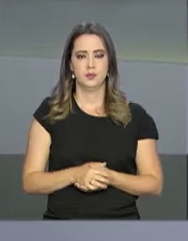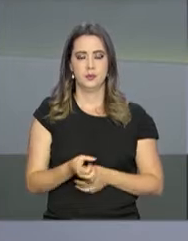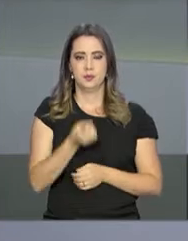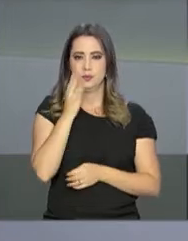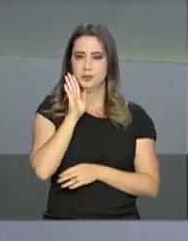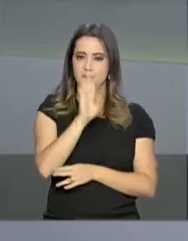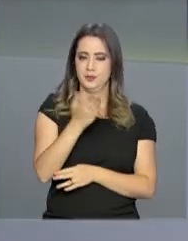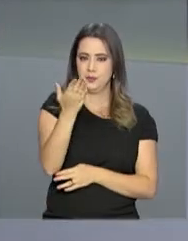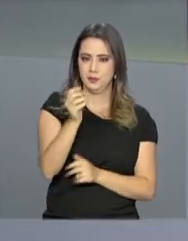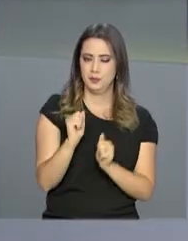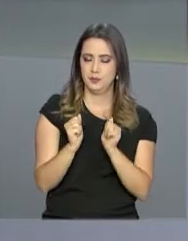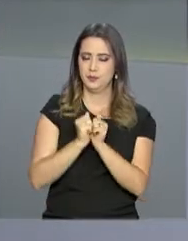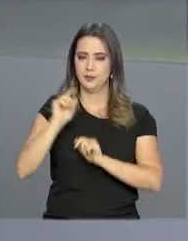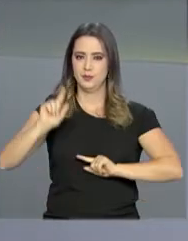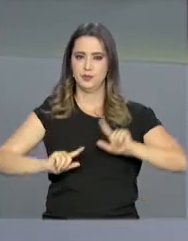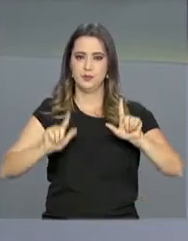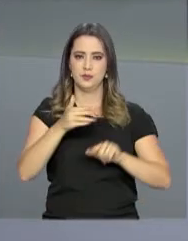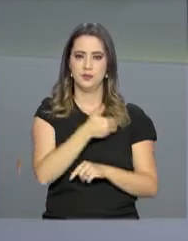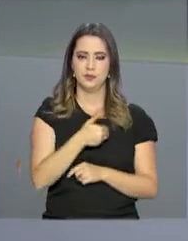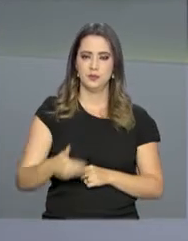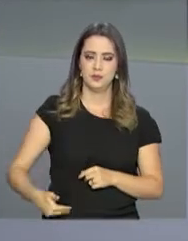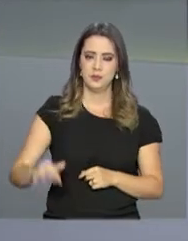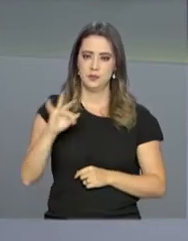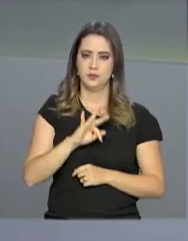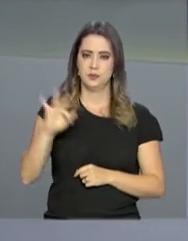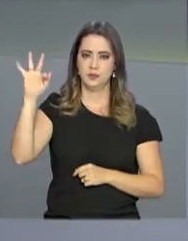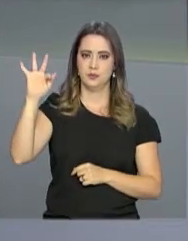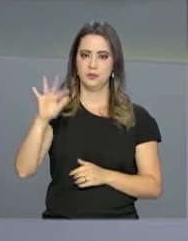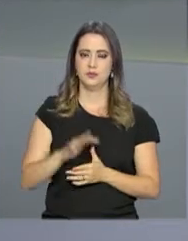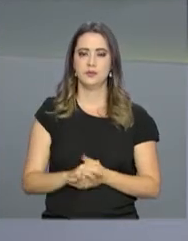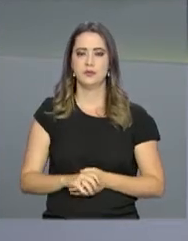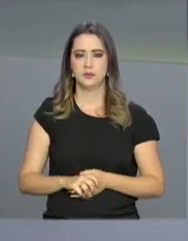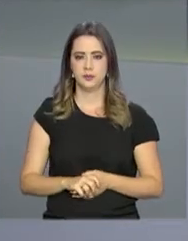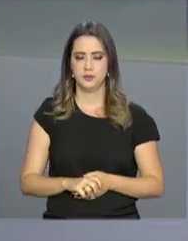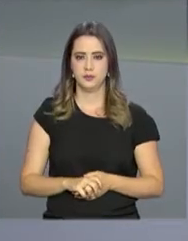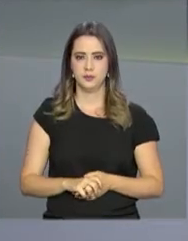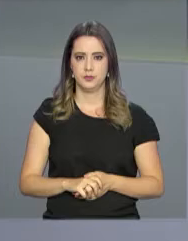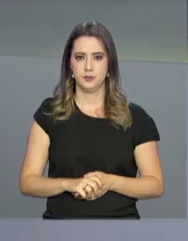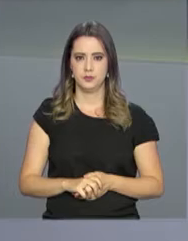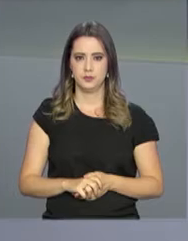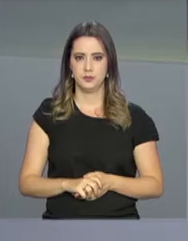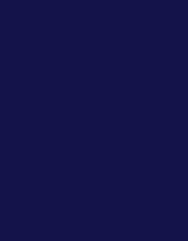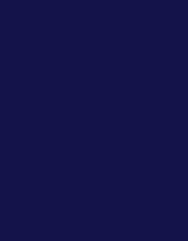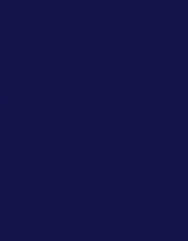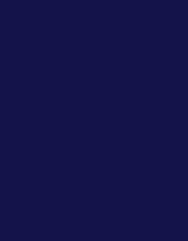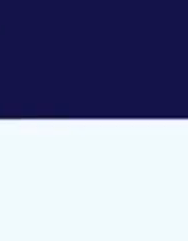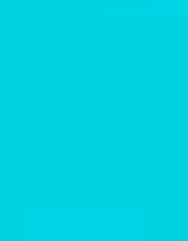Uma ótima tarde para você e continue com a gente aqui na NBR, a TV do Governo Federal.